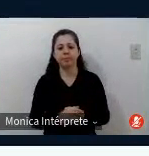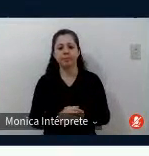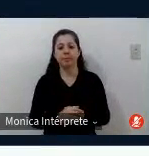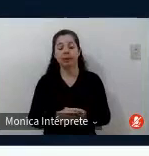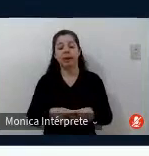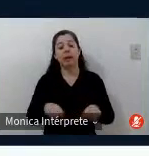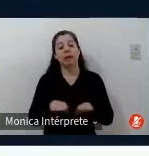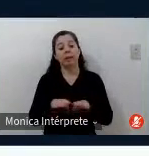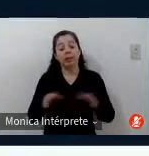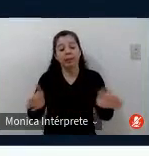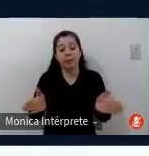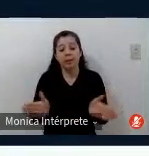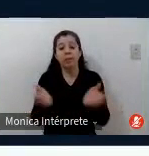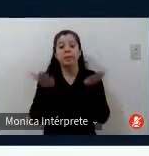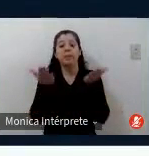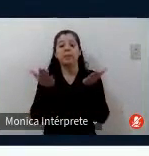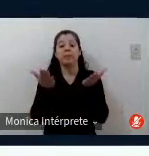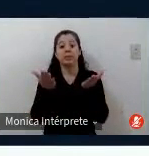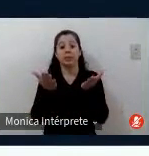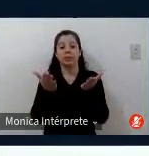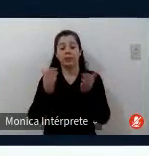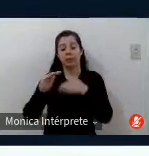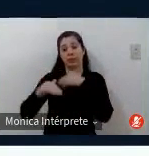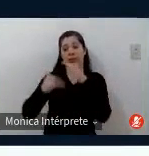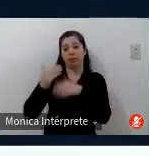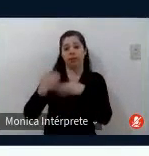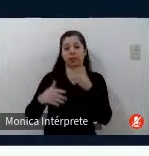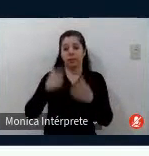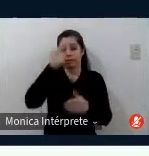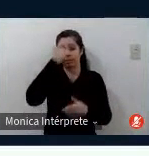uma possibilidade de você